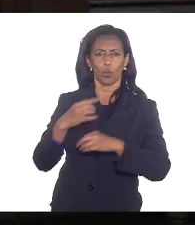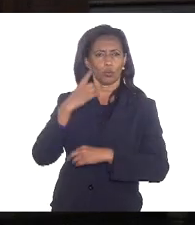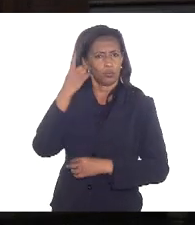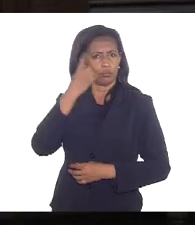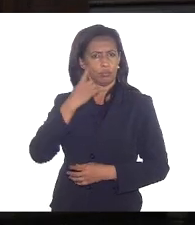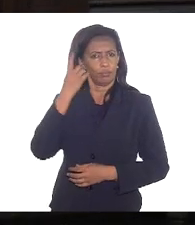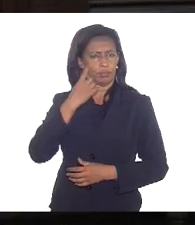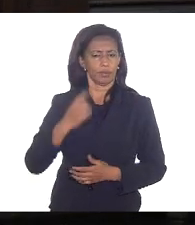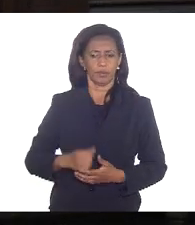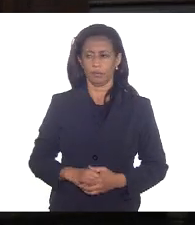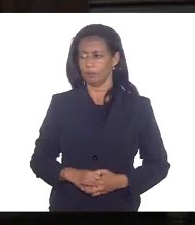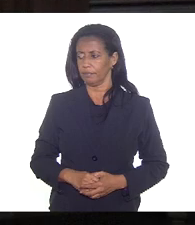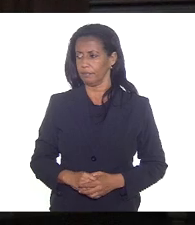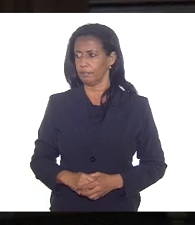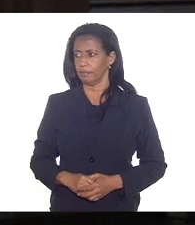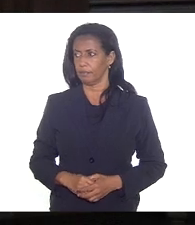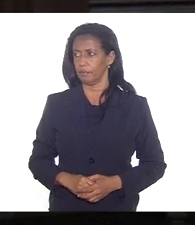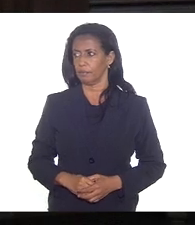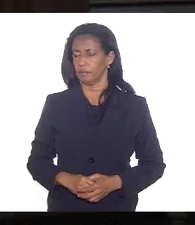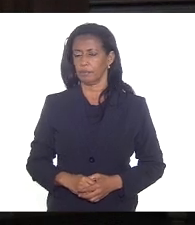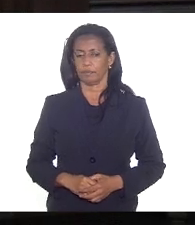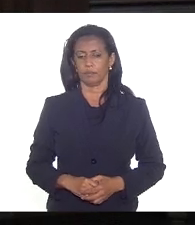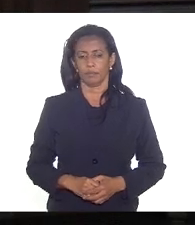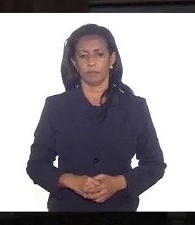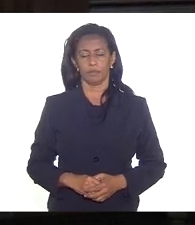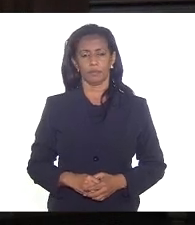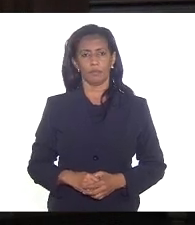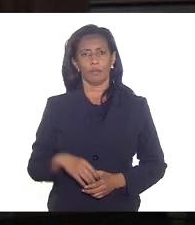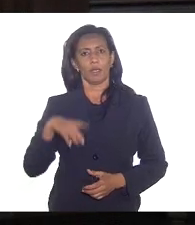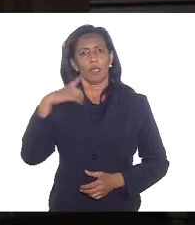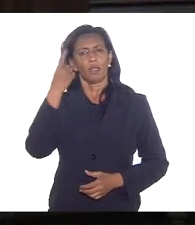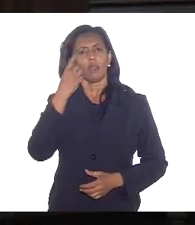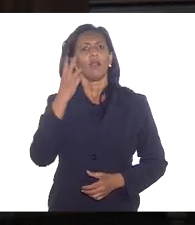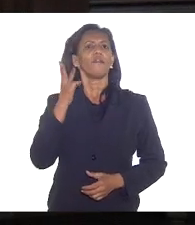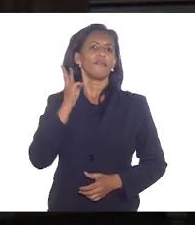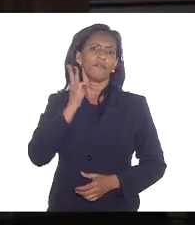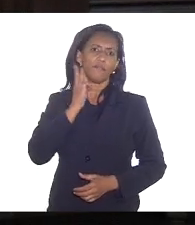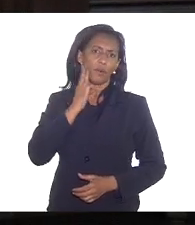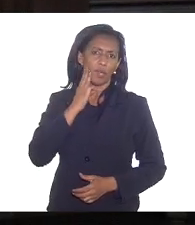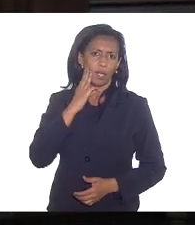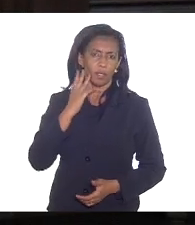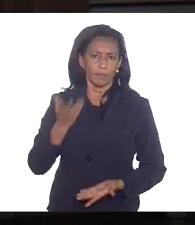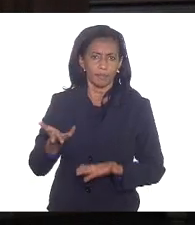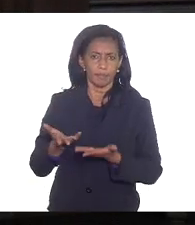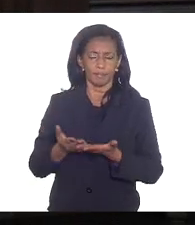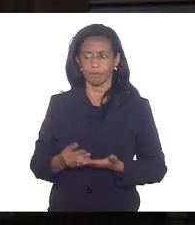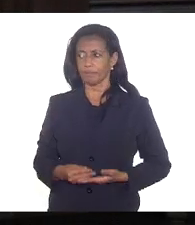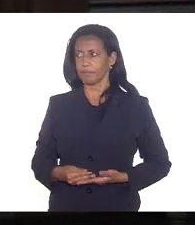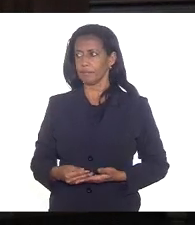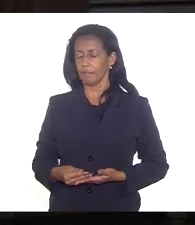Deputados o deputado Valdeci e o presidente da casa